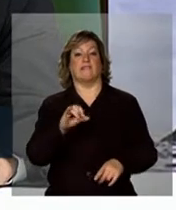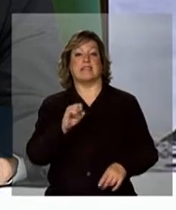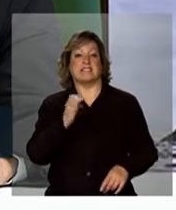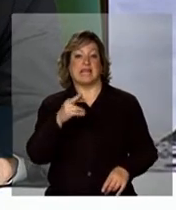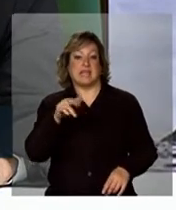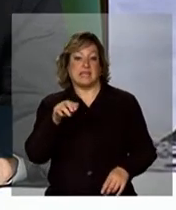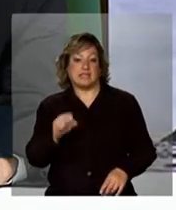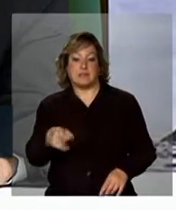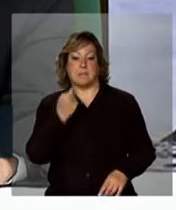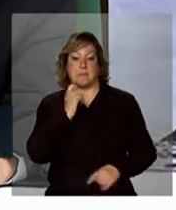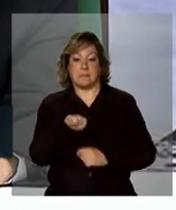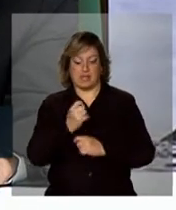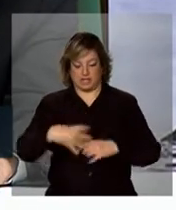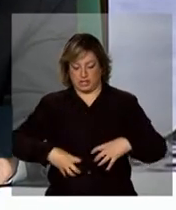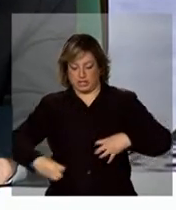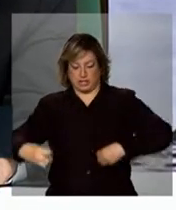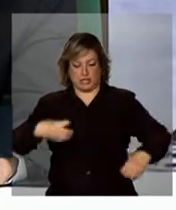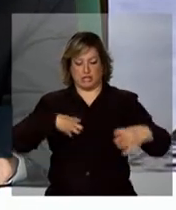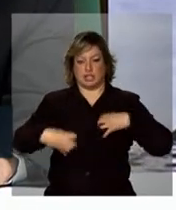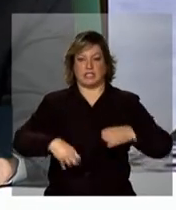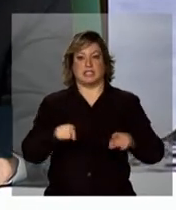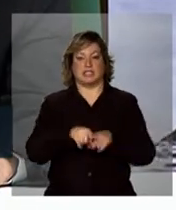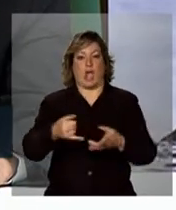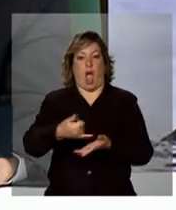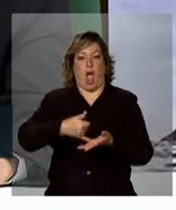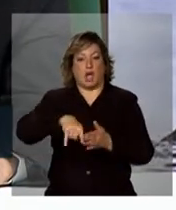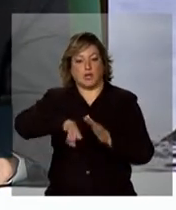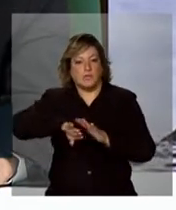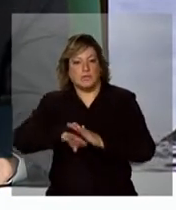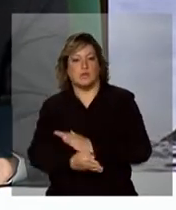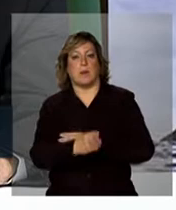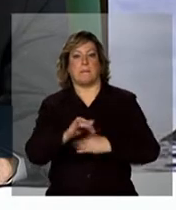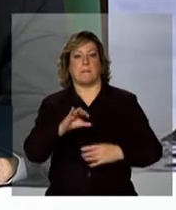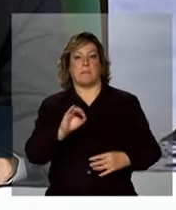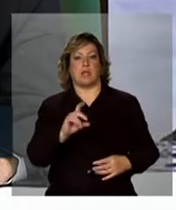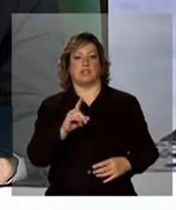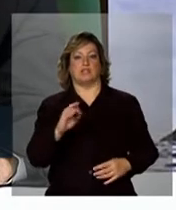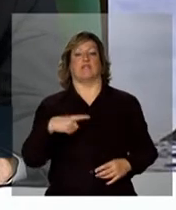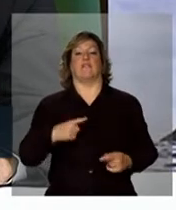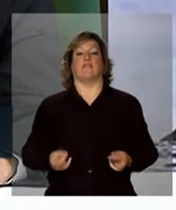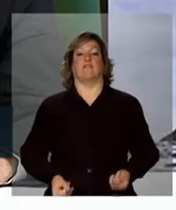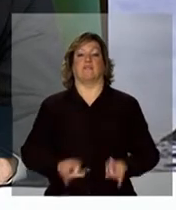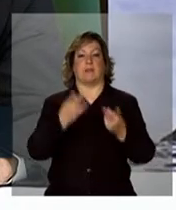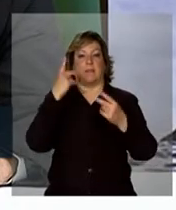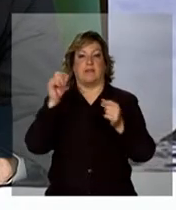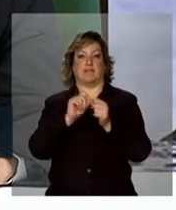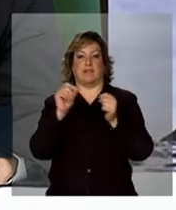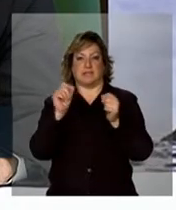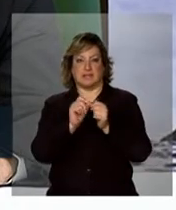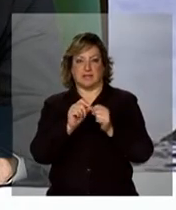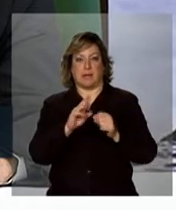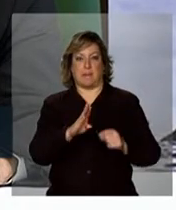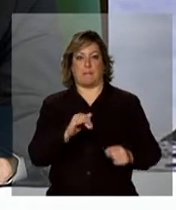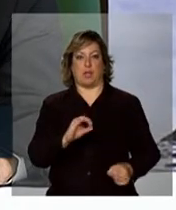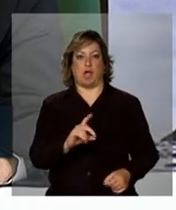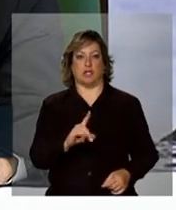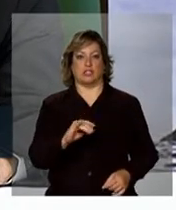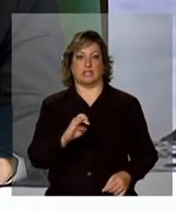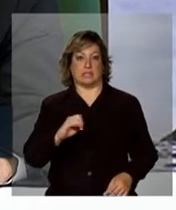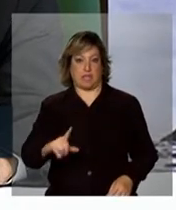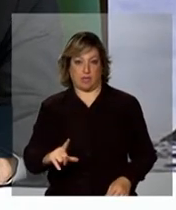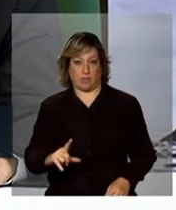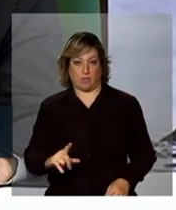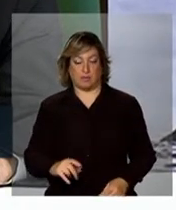peixe, vamos tirar o óleo, e o óleo nós vamos vender por R$ 1,50 para a produção de biodiesel.